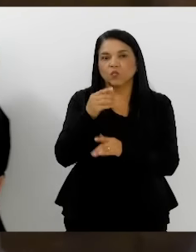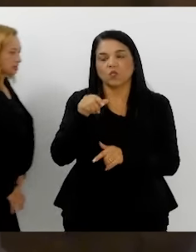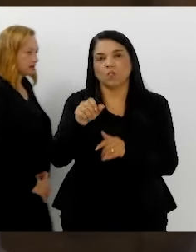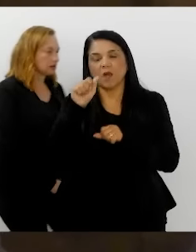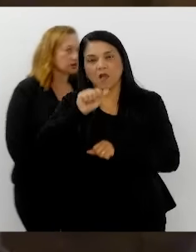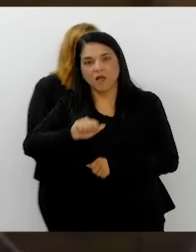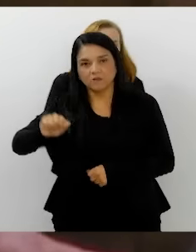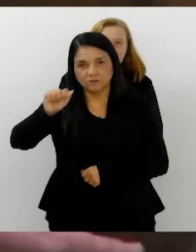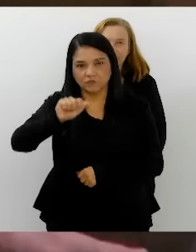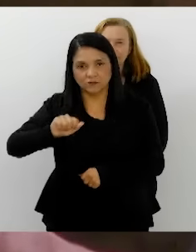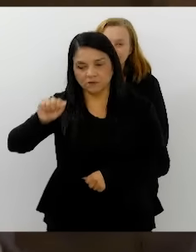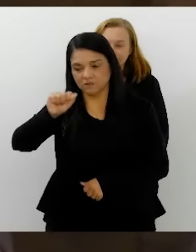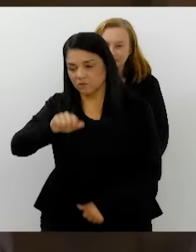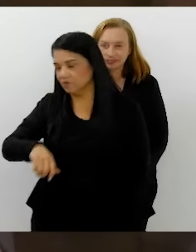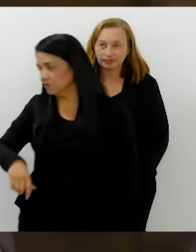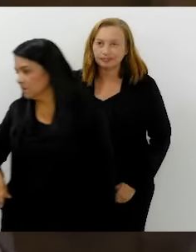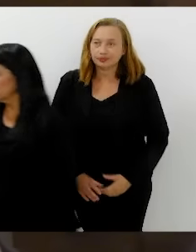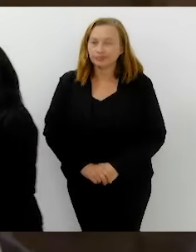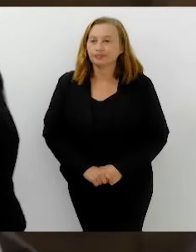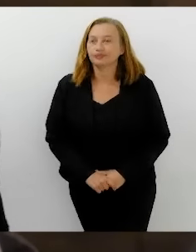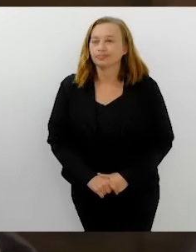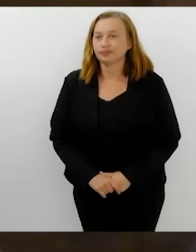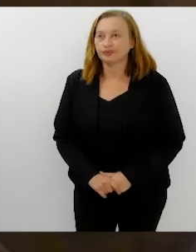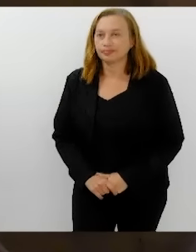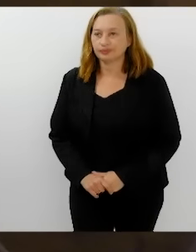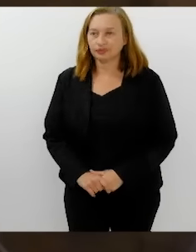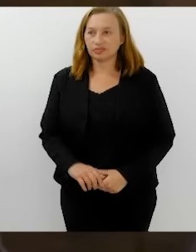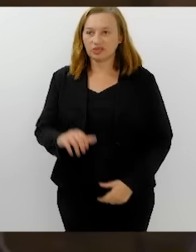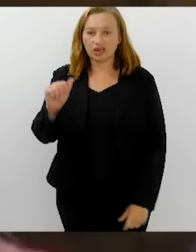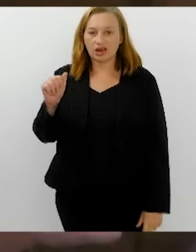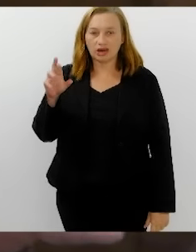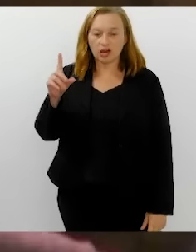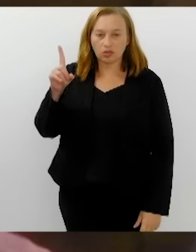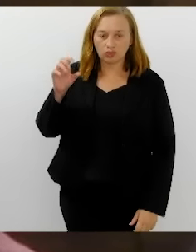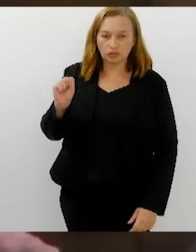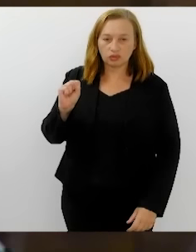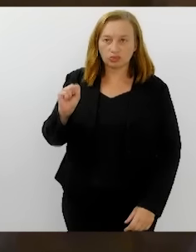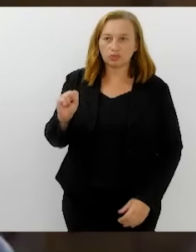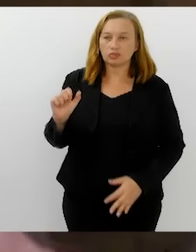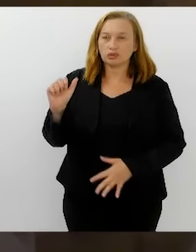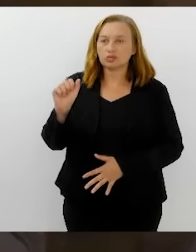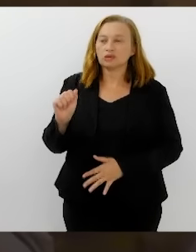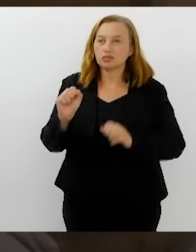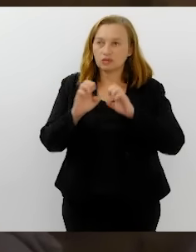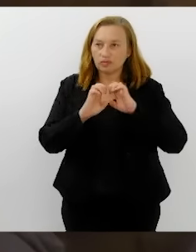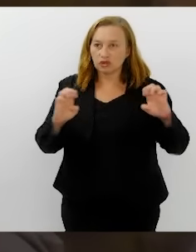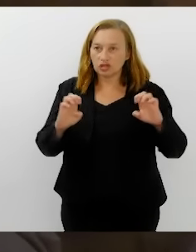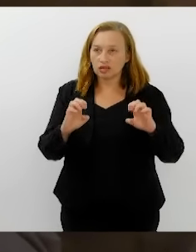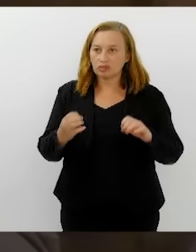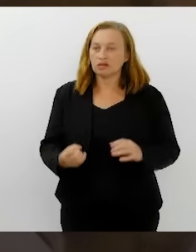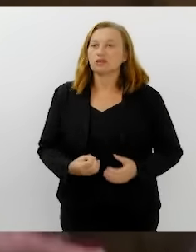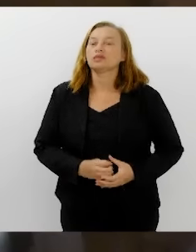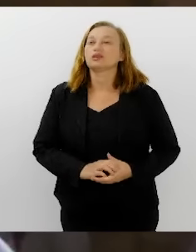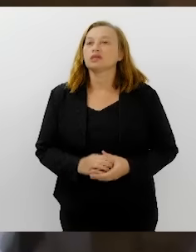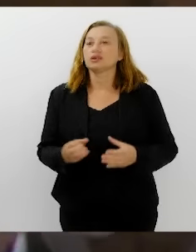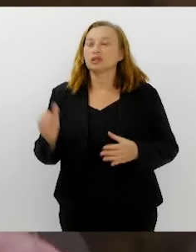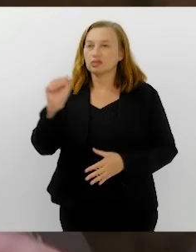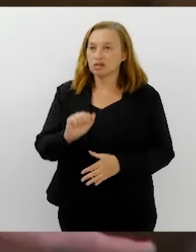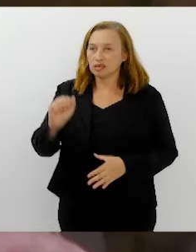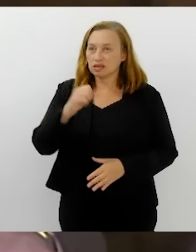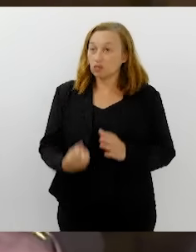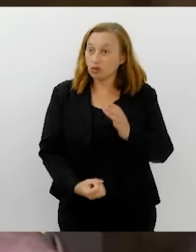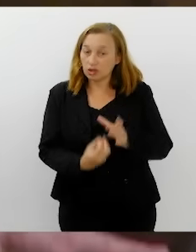associação de direito pontifício, Arautos do Evangelho, mas quando ele fundou, ele já